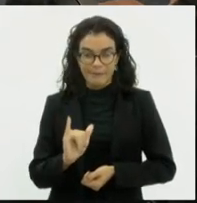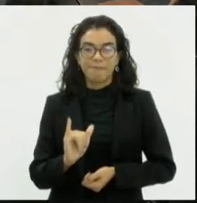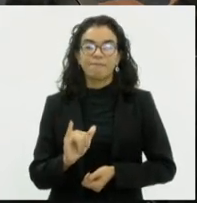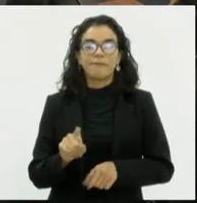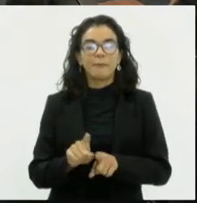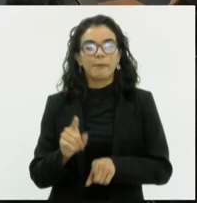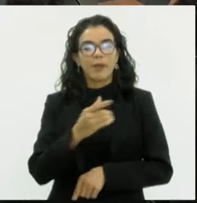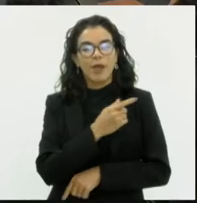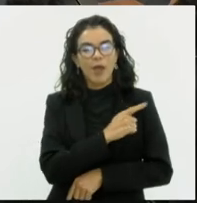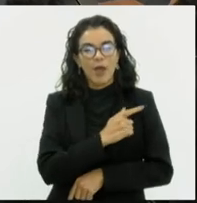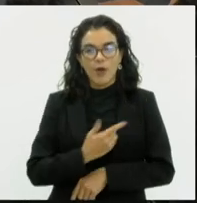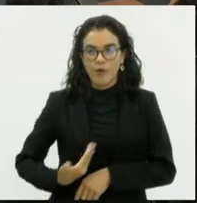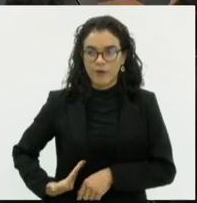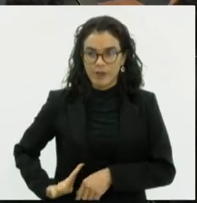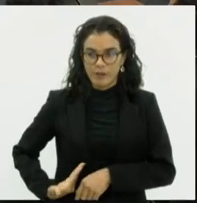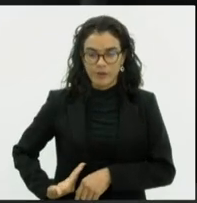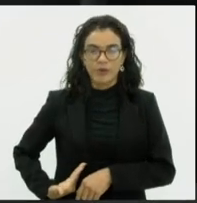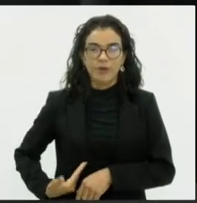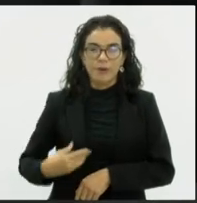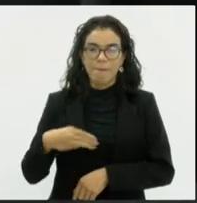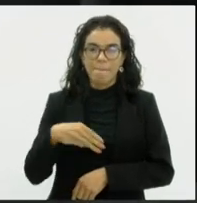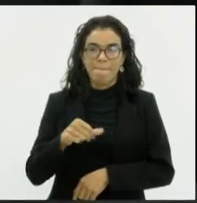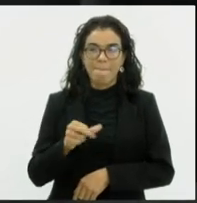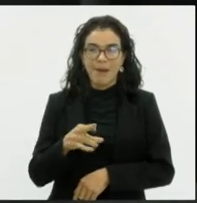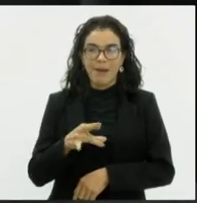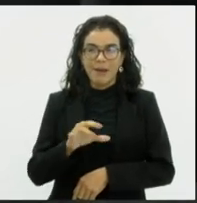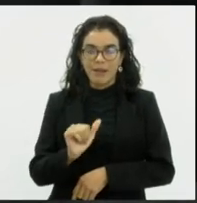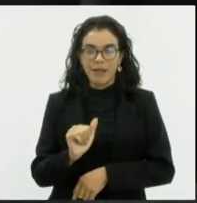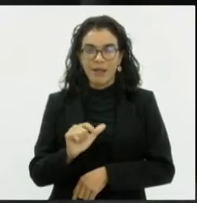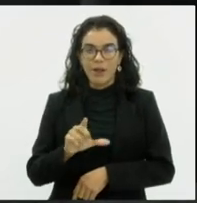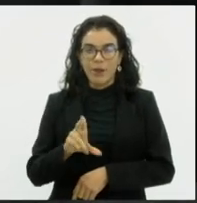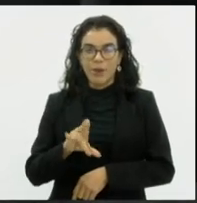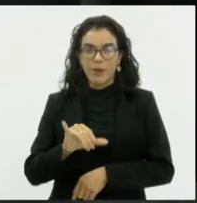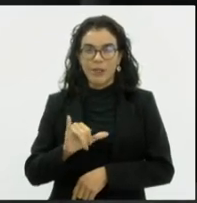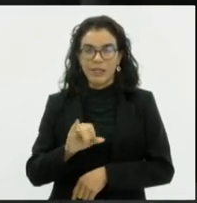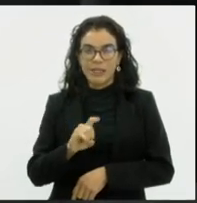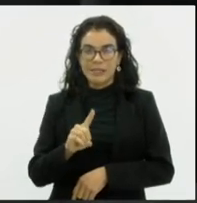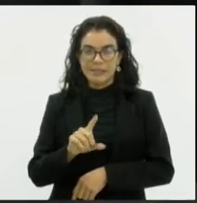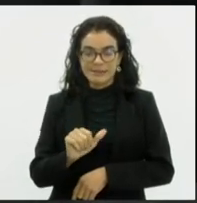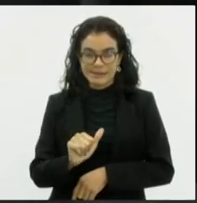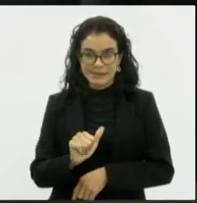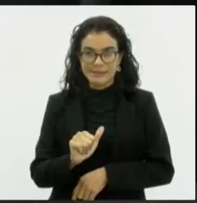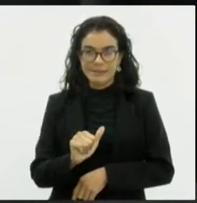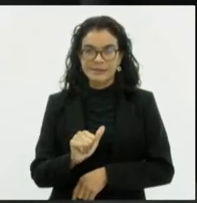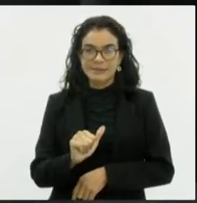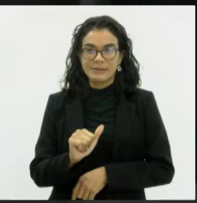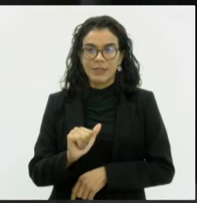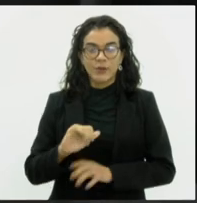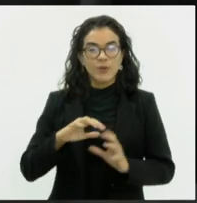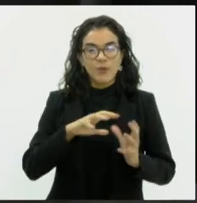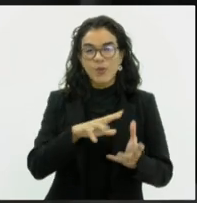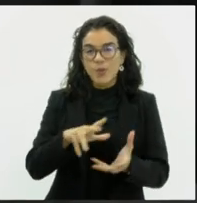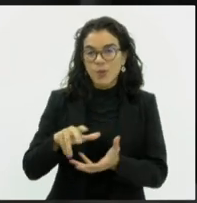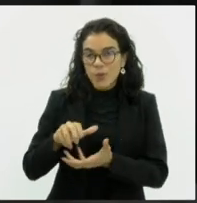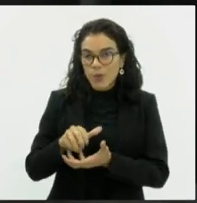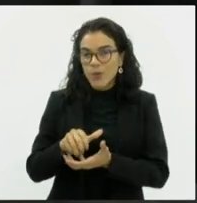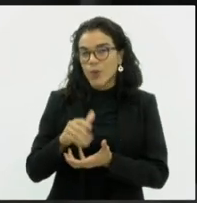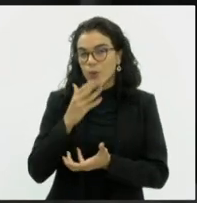governadora, né, doutora Maria Luísa, também do Mundo Azul,